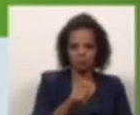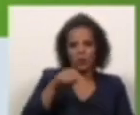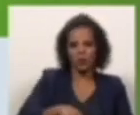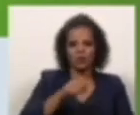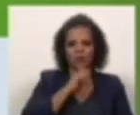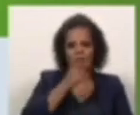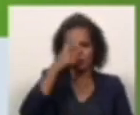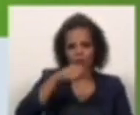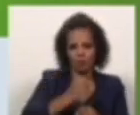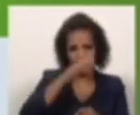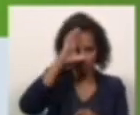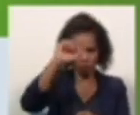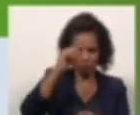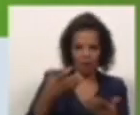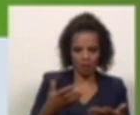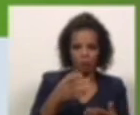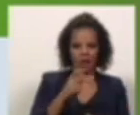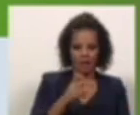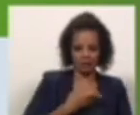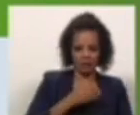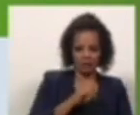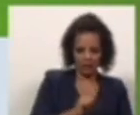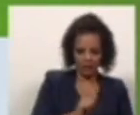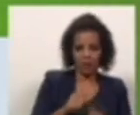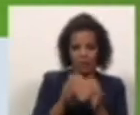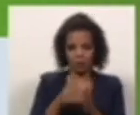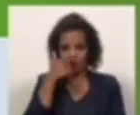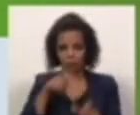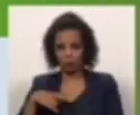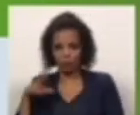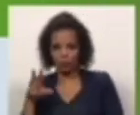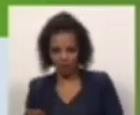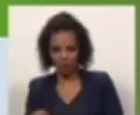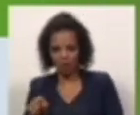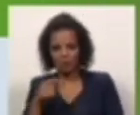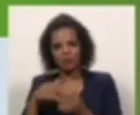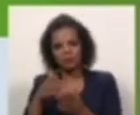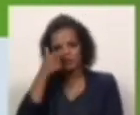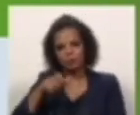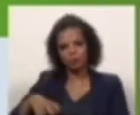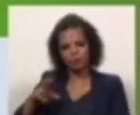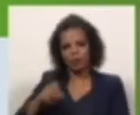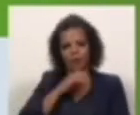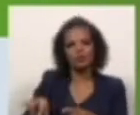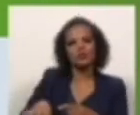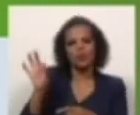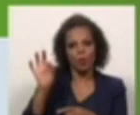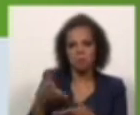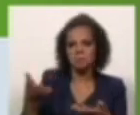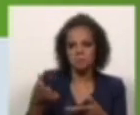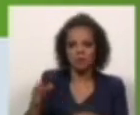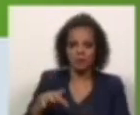os funcionários públicos da adece é a todos os portugueses é para que todos os portugueses possam escolher o seu computador